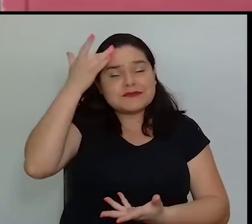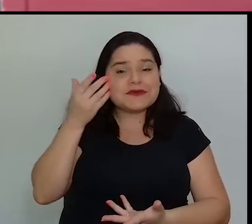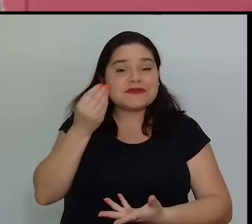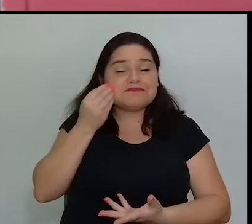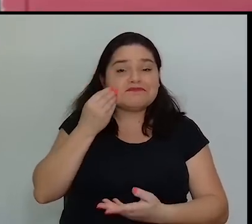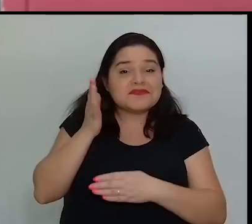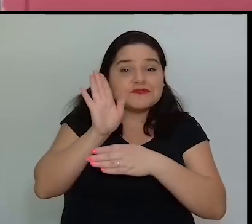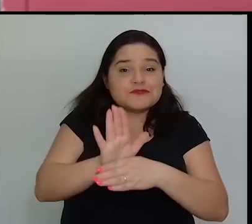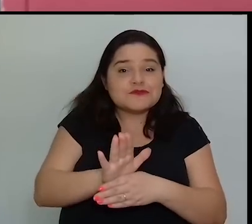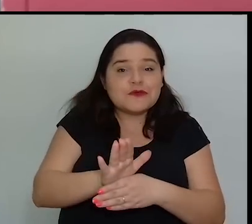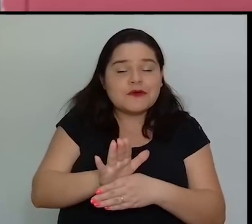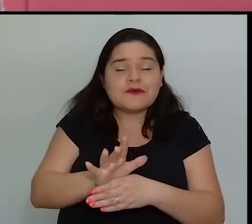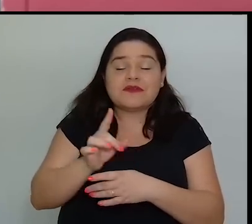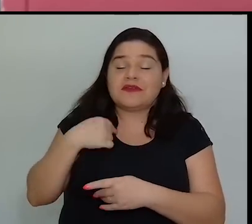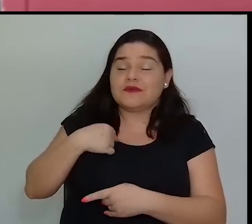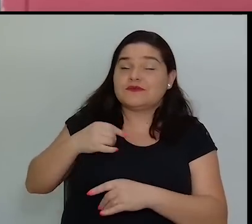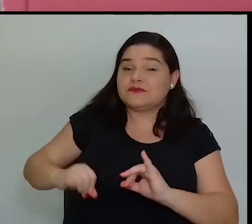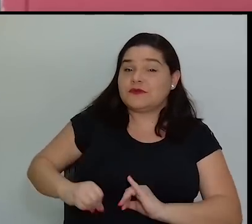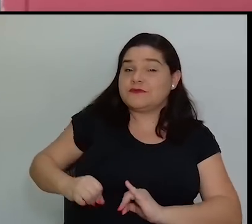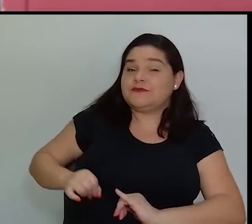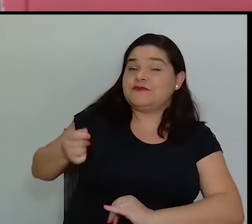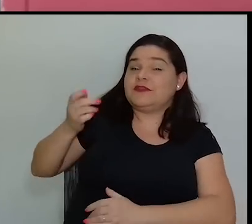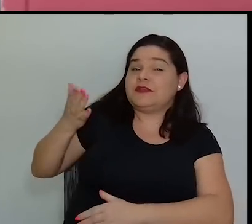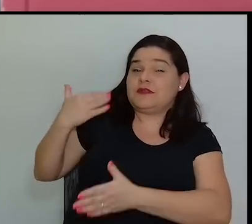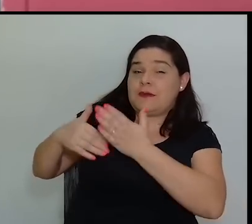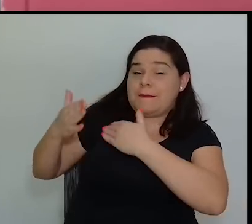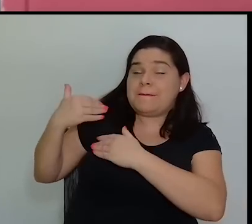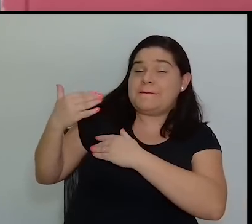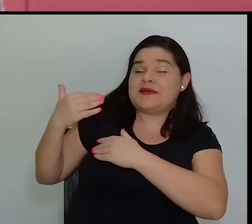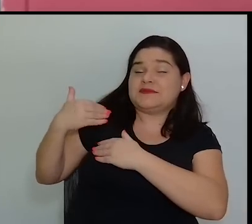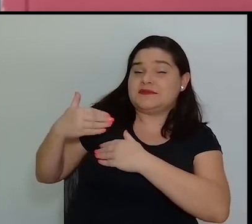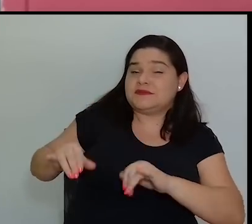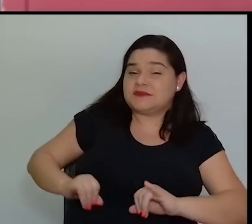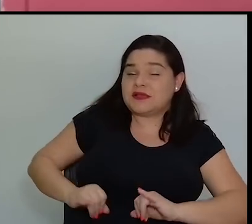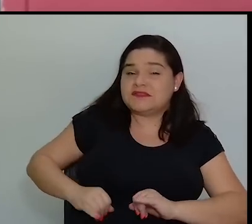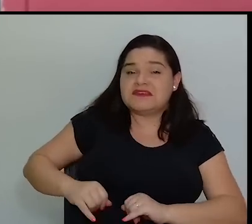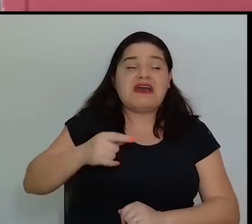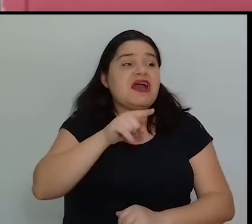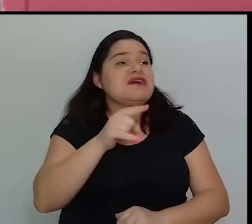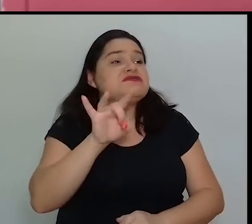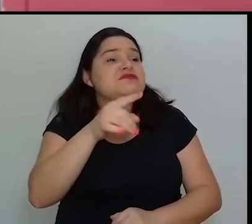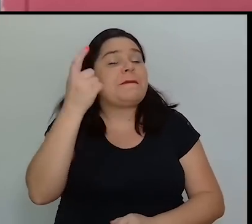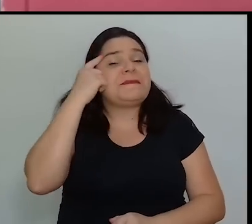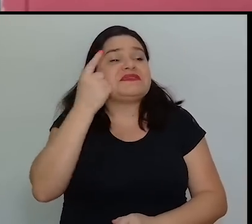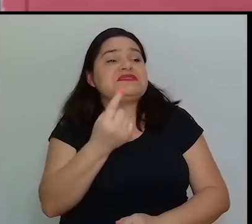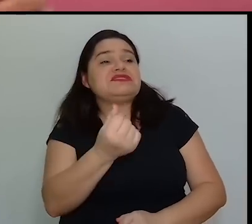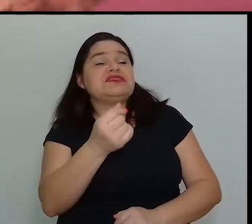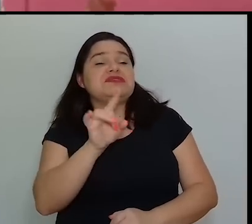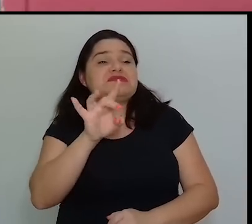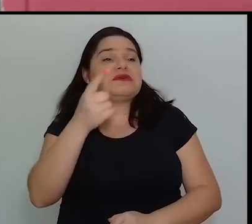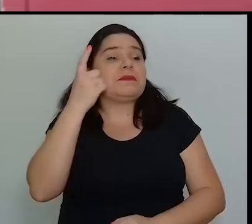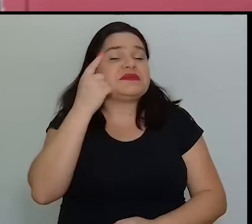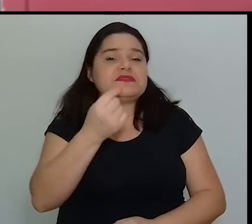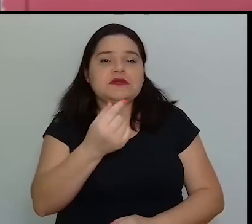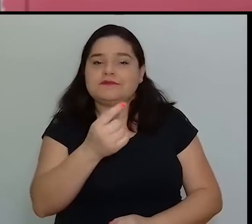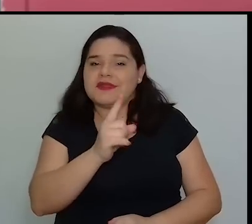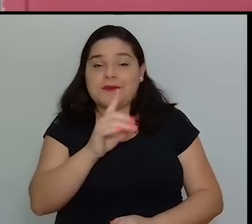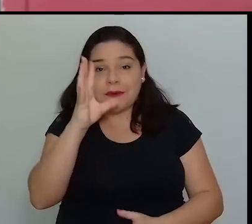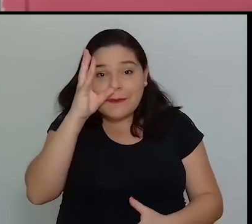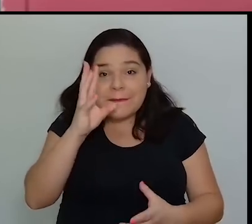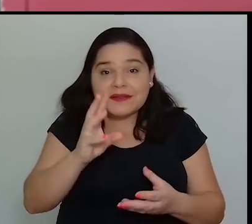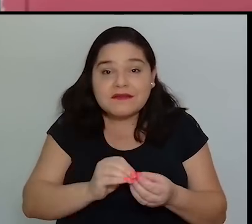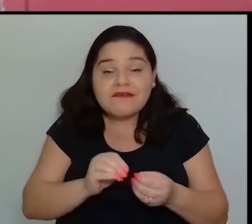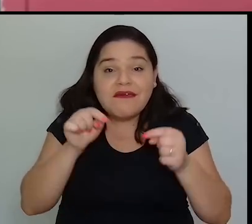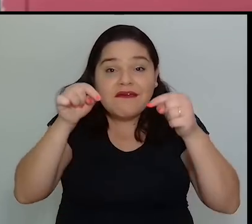pagou um preço no passado acusado de de mercenário que o senhor pensava em dinheiro mas entenderam na verdade que